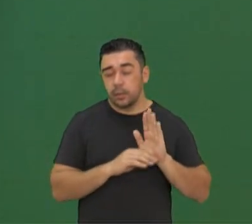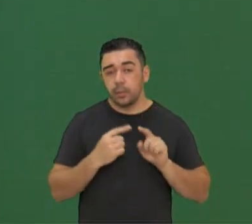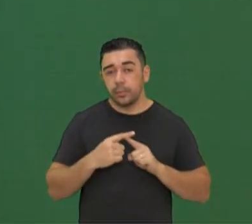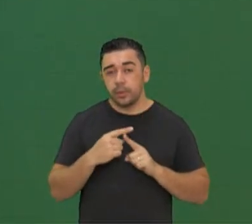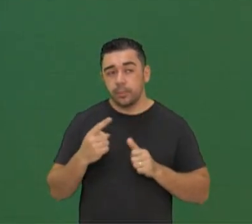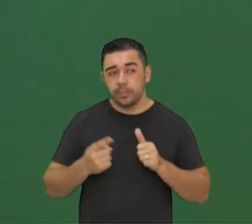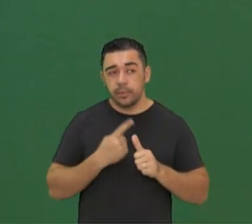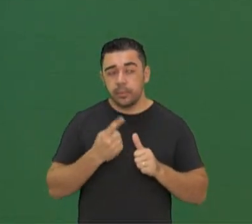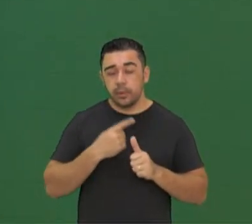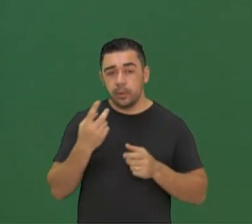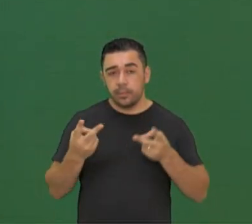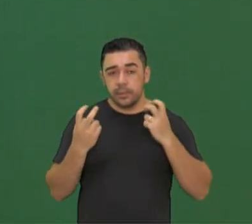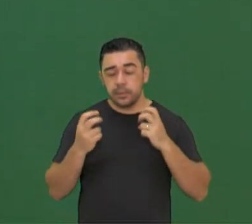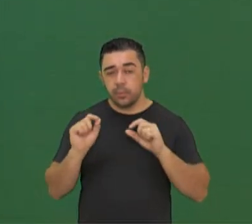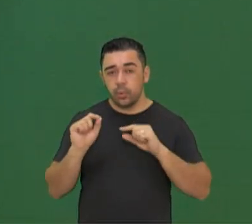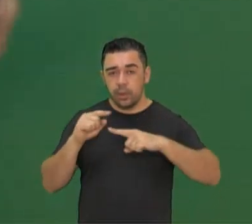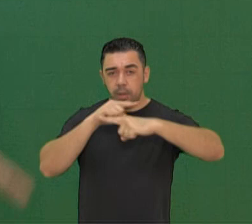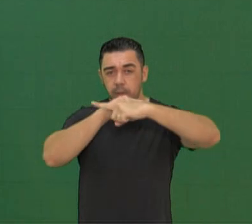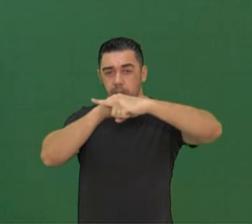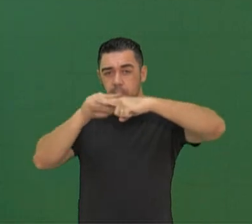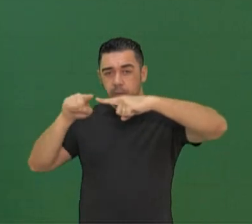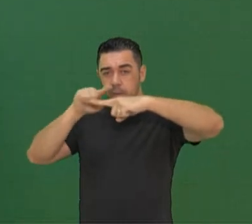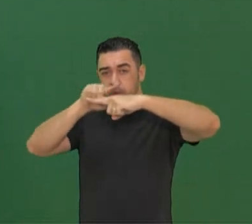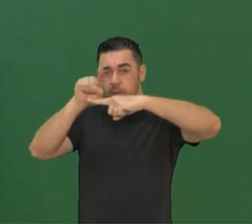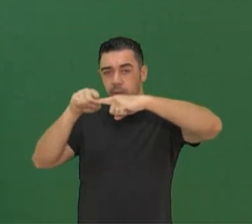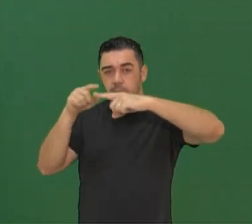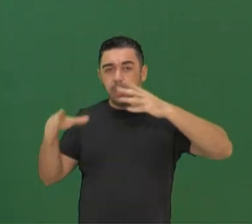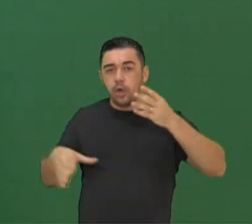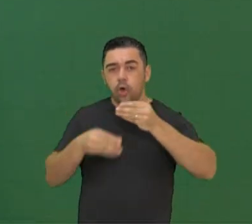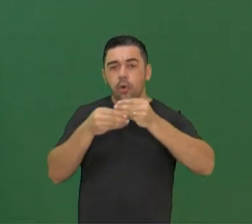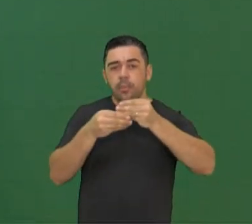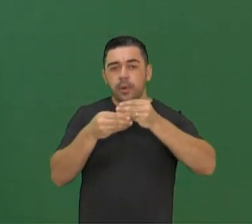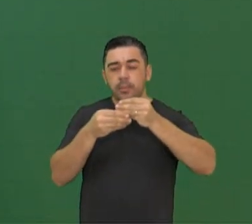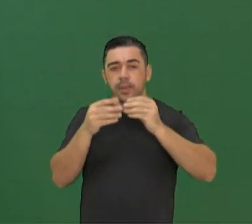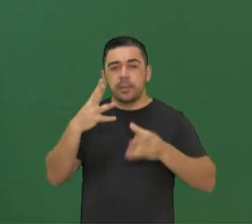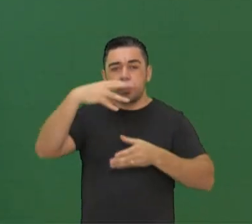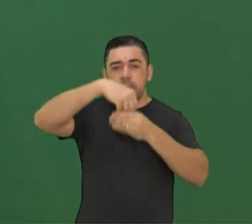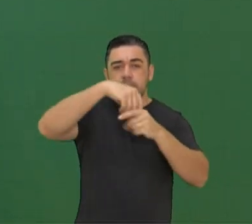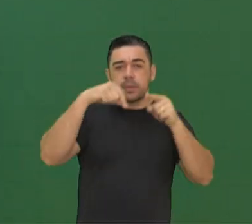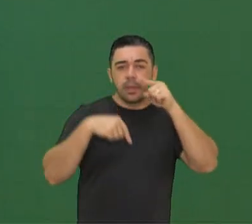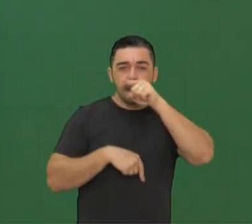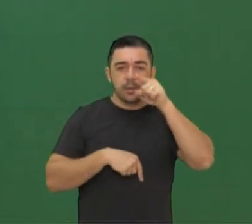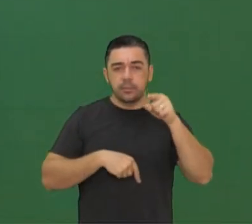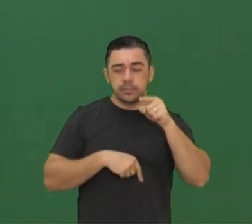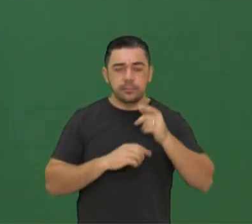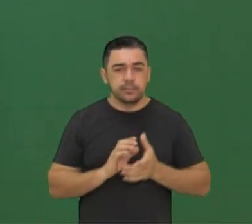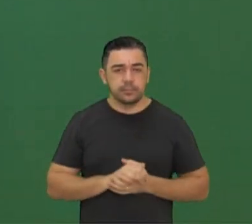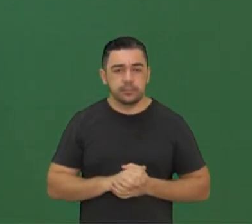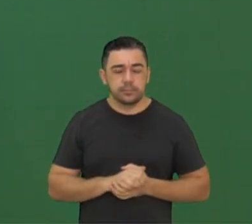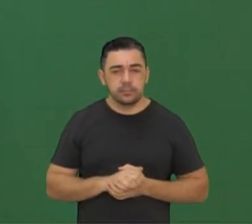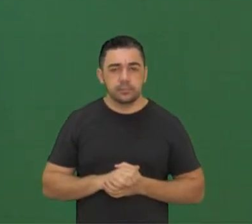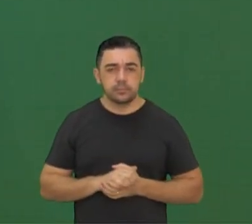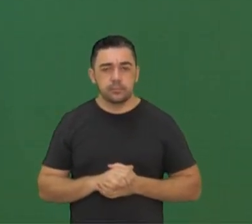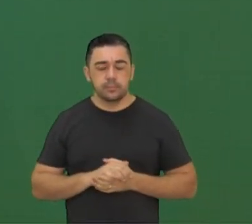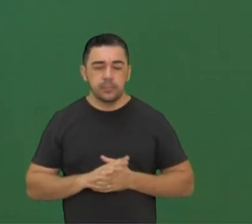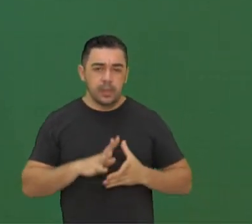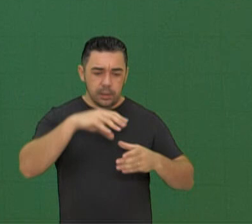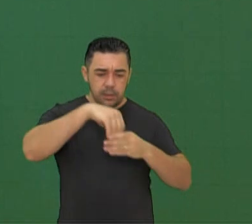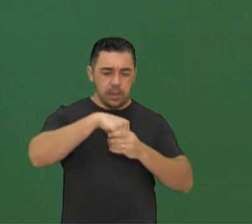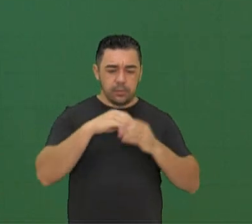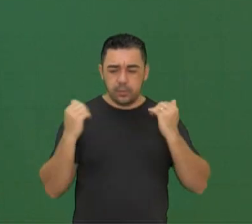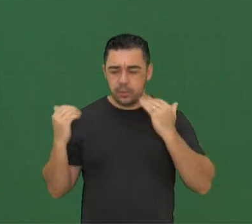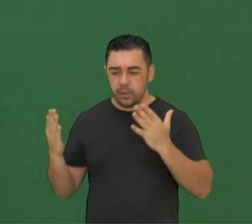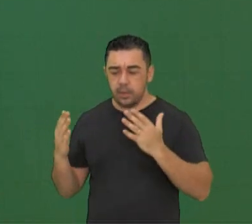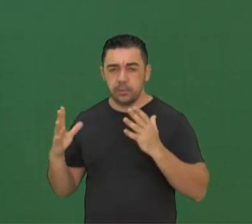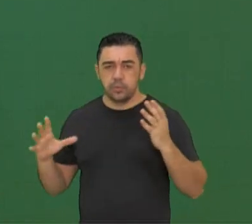é a seguinte. Repare que o ângulo externo ele vai ser suplementar com o ângulo interno. Ah, professor, mas o interno com o externo pensando desse jeito